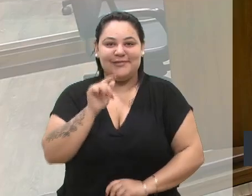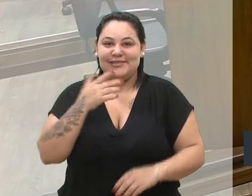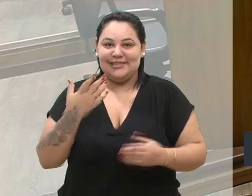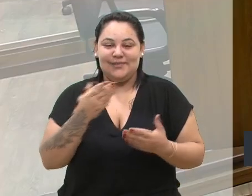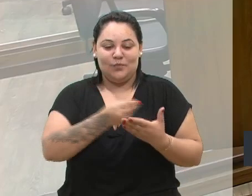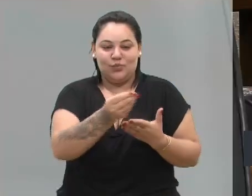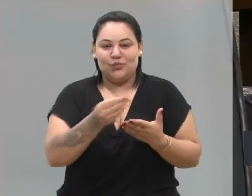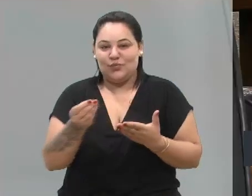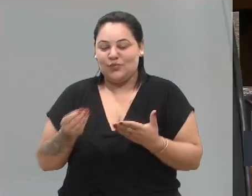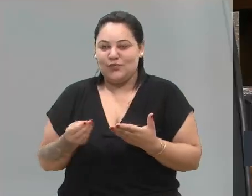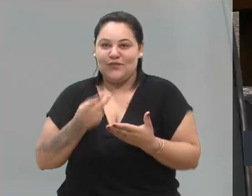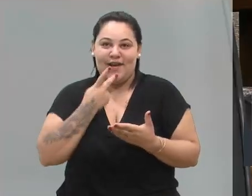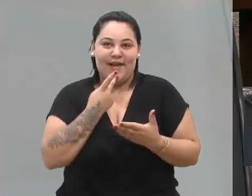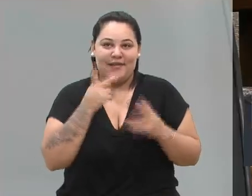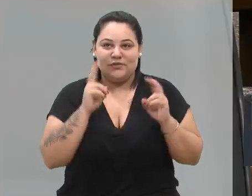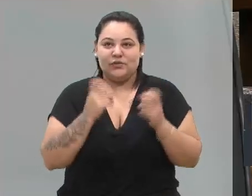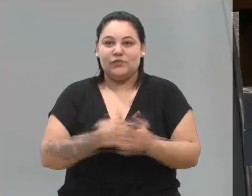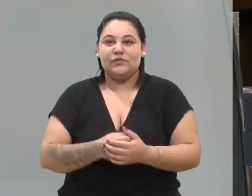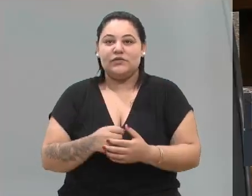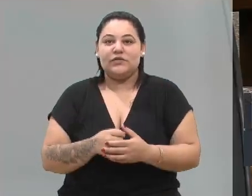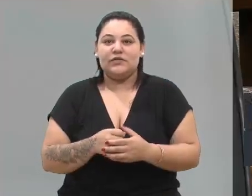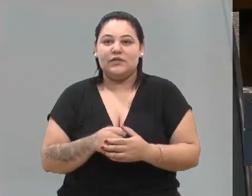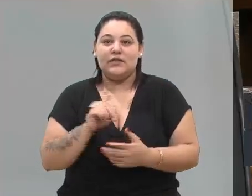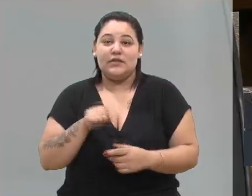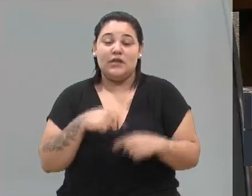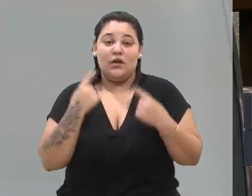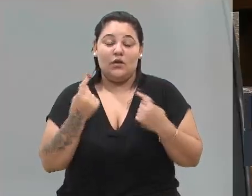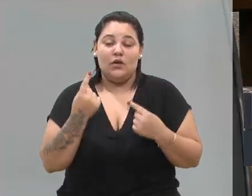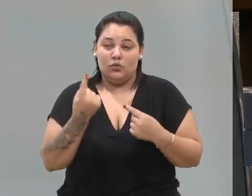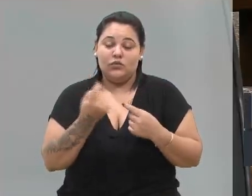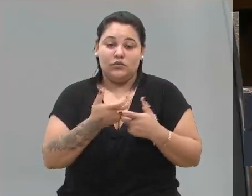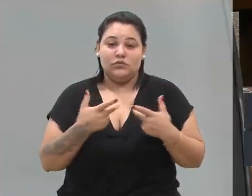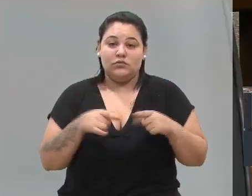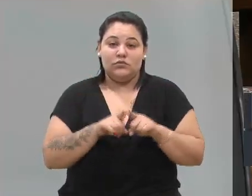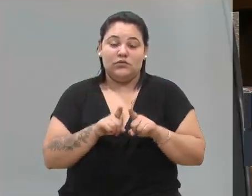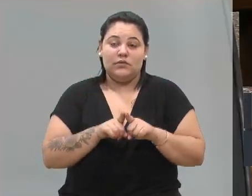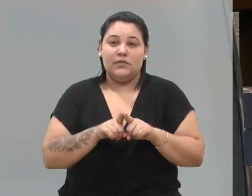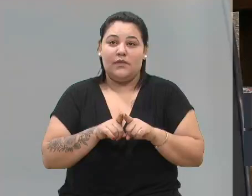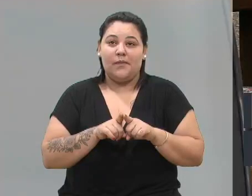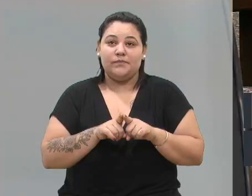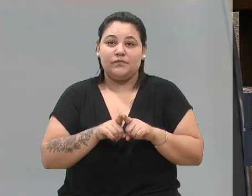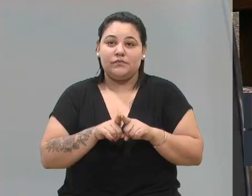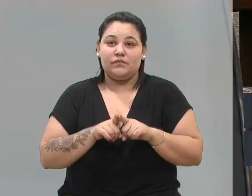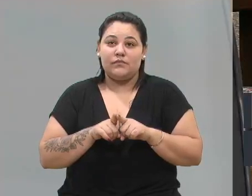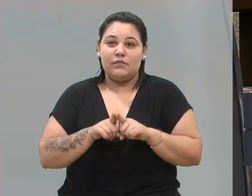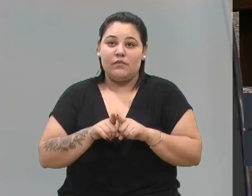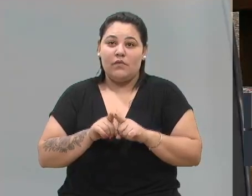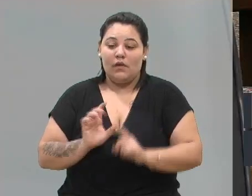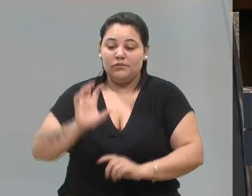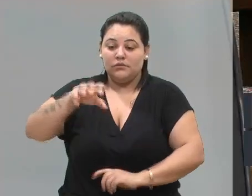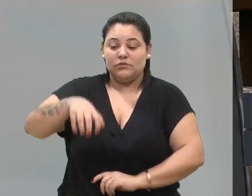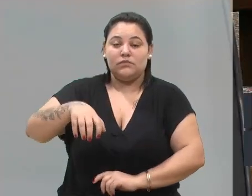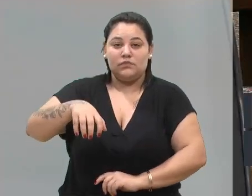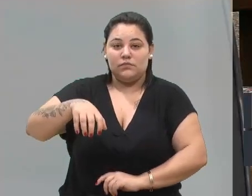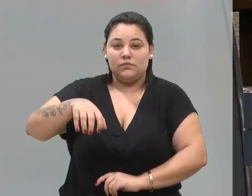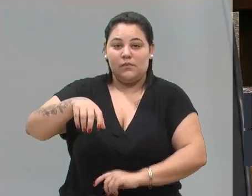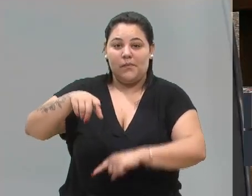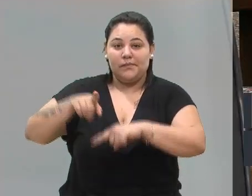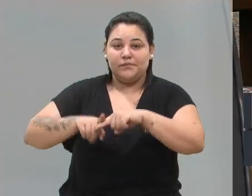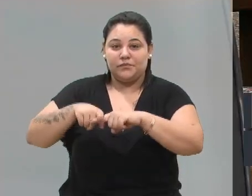distribuir todos, e esse era um deles, né? A questão do Parque Rural lá, foi aprovado por essa casa, a indenização